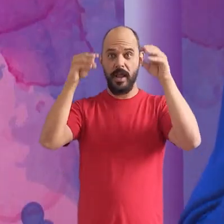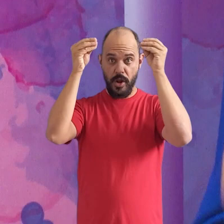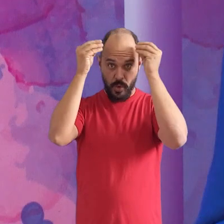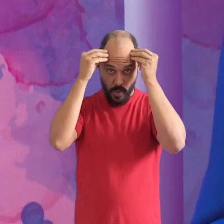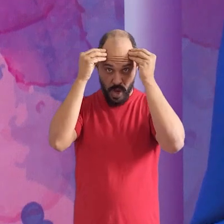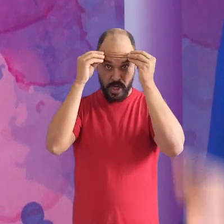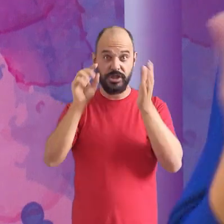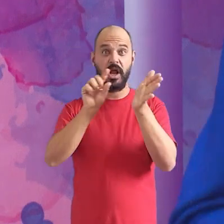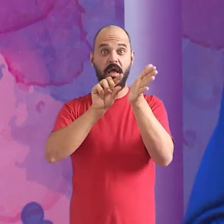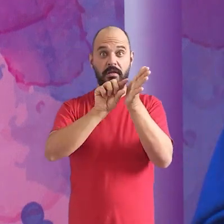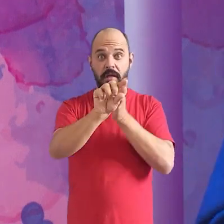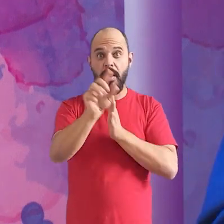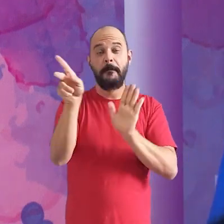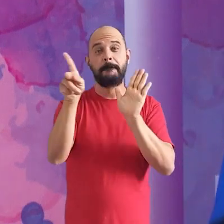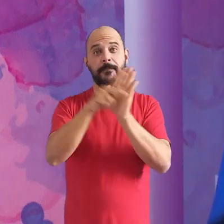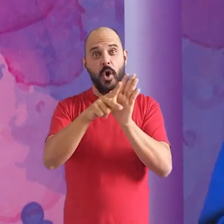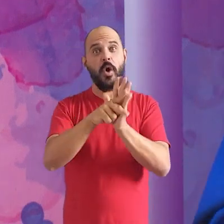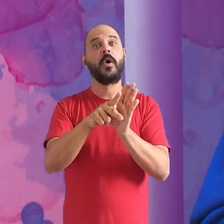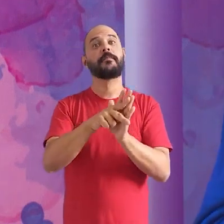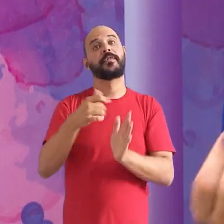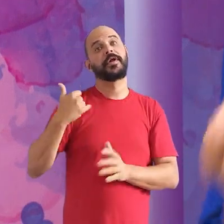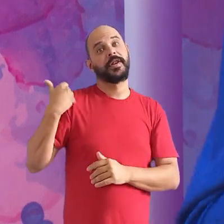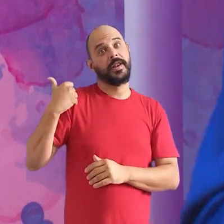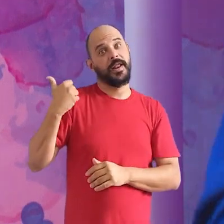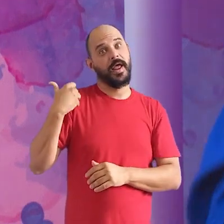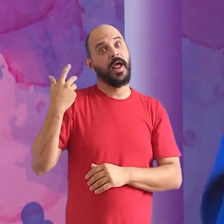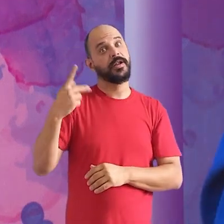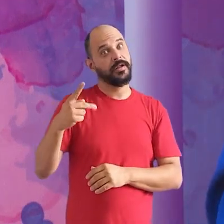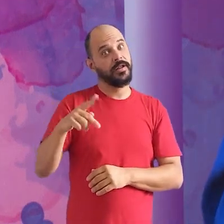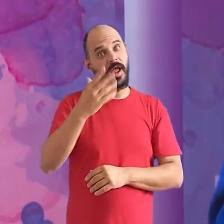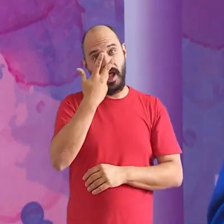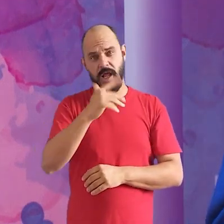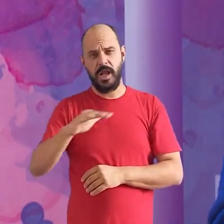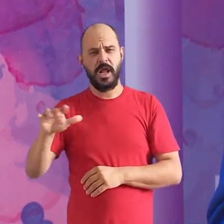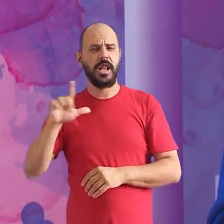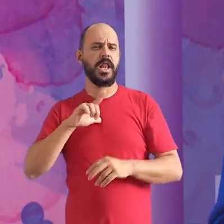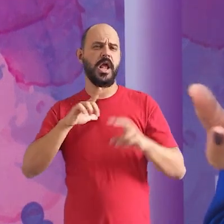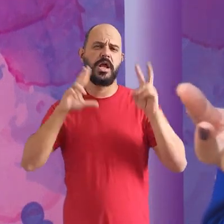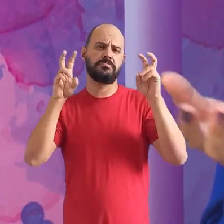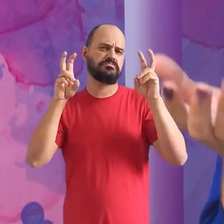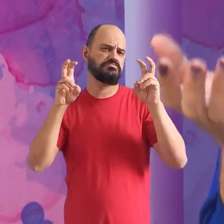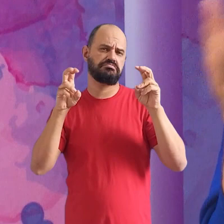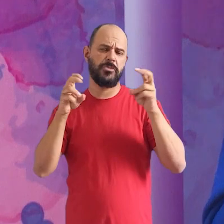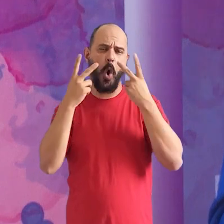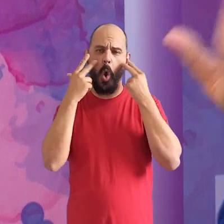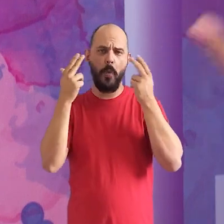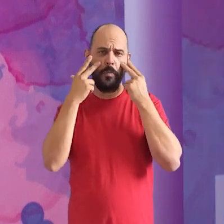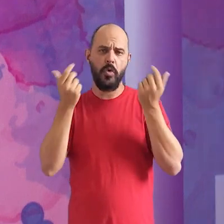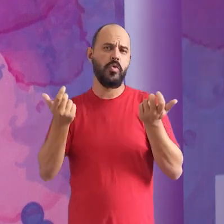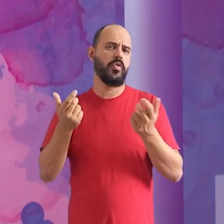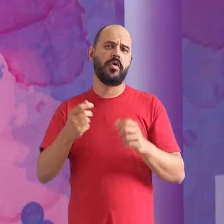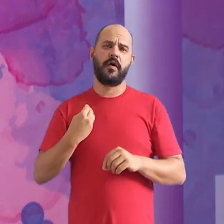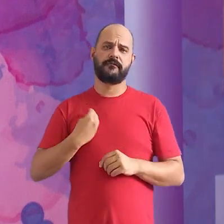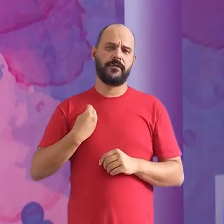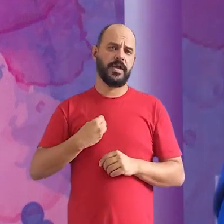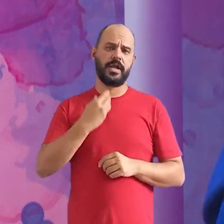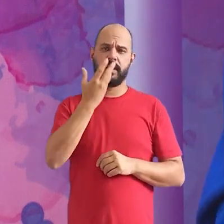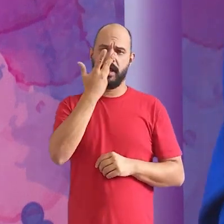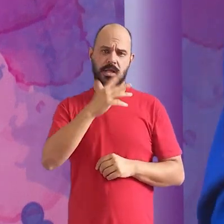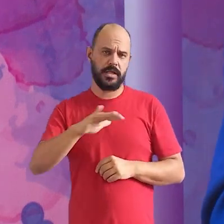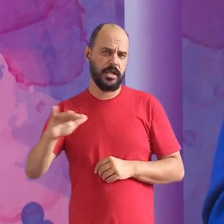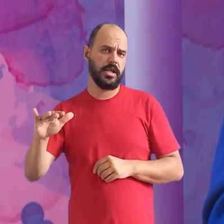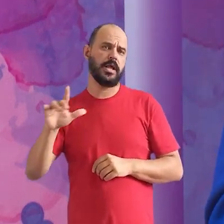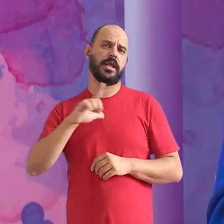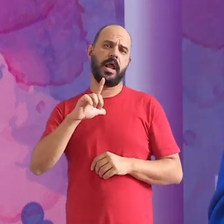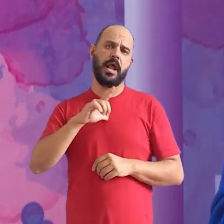Elas têm linguagem e enredo próprios para a idade das crianças e abordam questões comuns ao universo infantil,